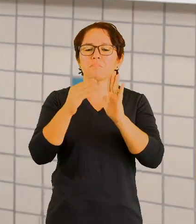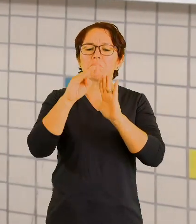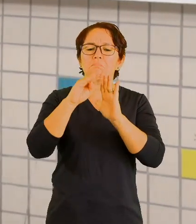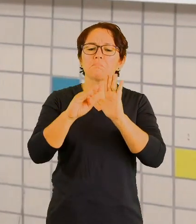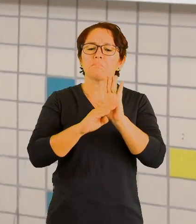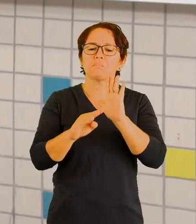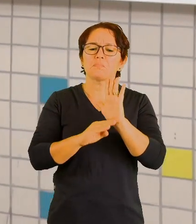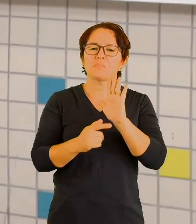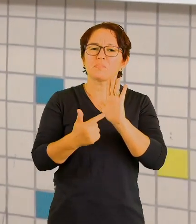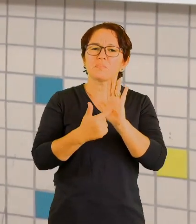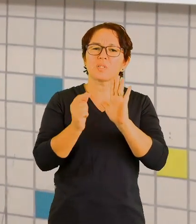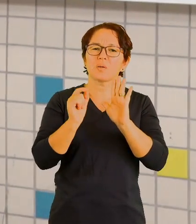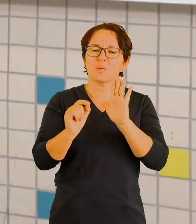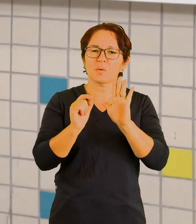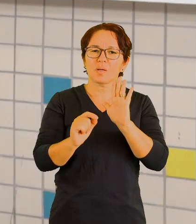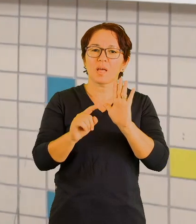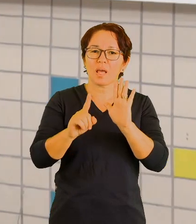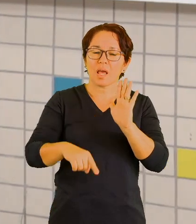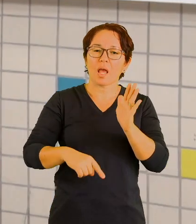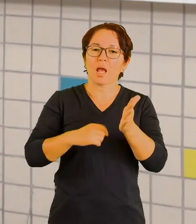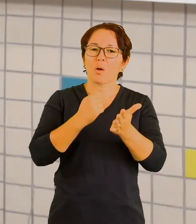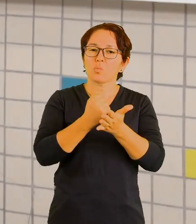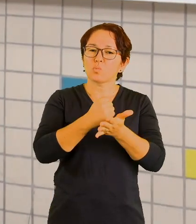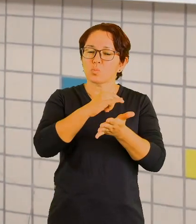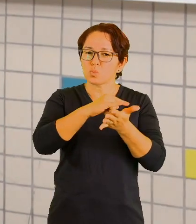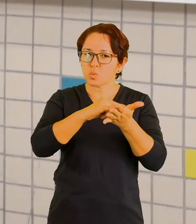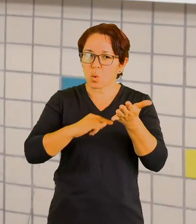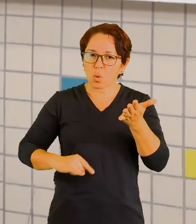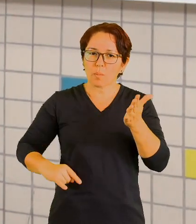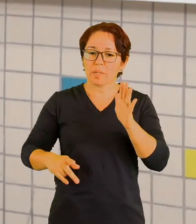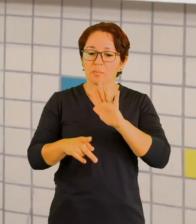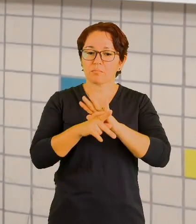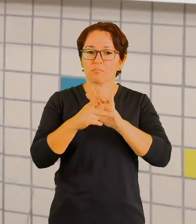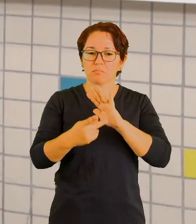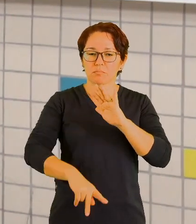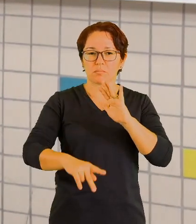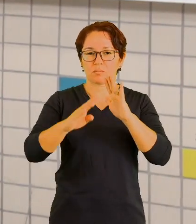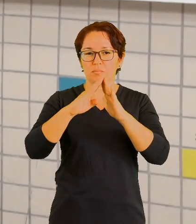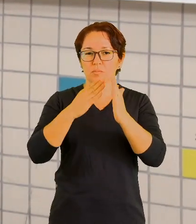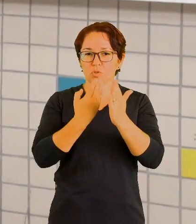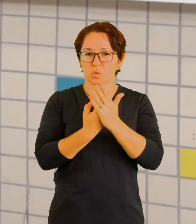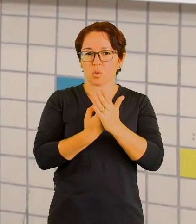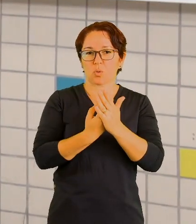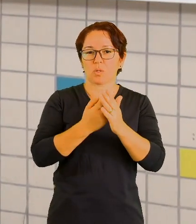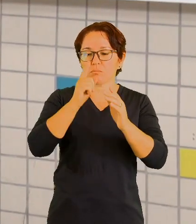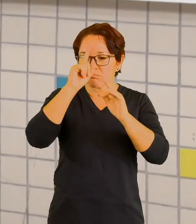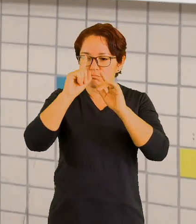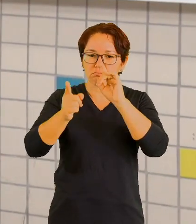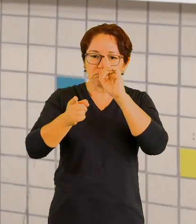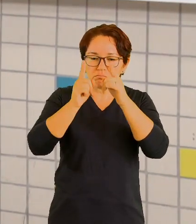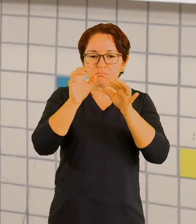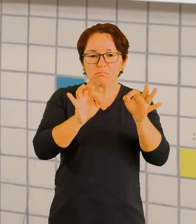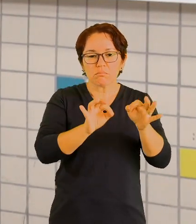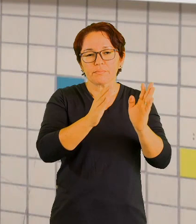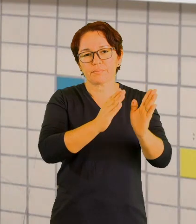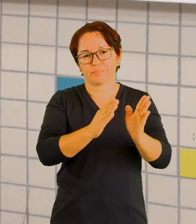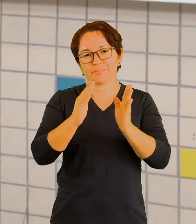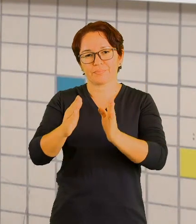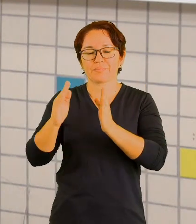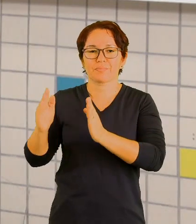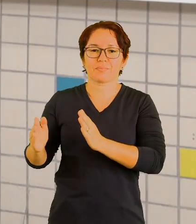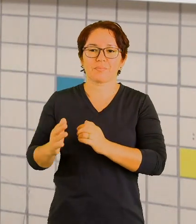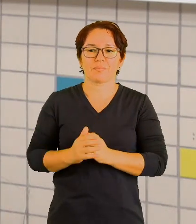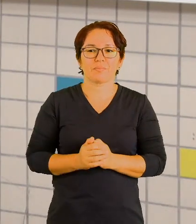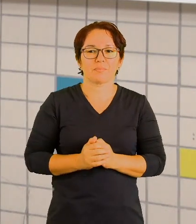documento administrativo e normativo de uma unidade escolar. Esse é o conceito dele. Qual